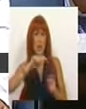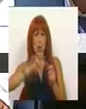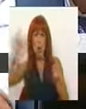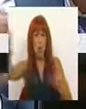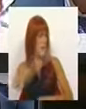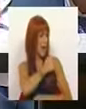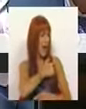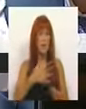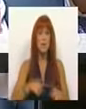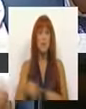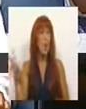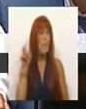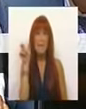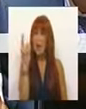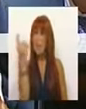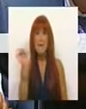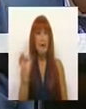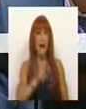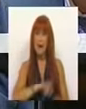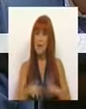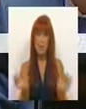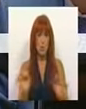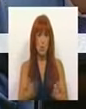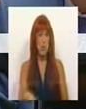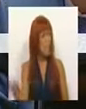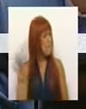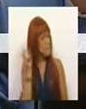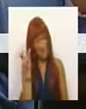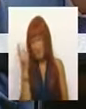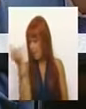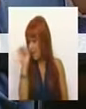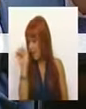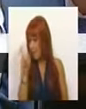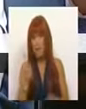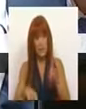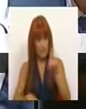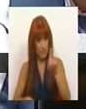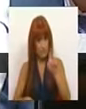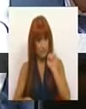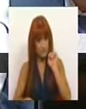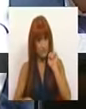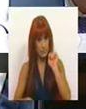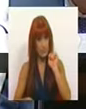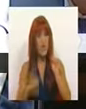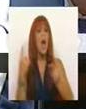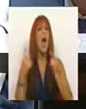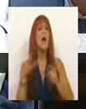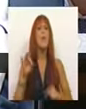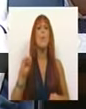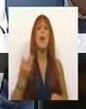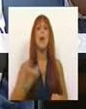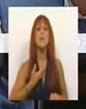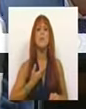casa. Não ouvi uma palavra, Sr. Deputado. Não ouvi uma palavra também para algo que o